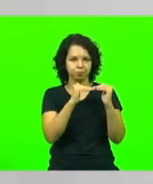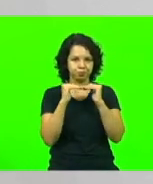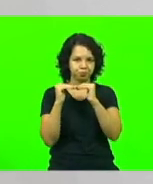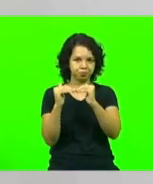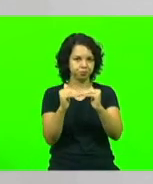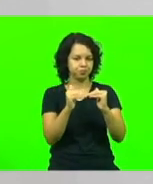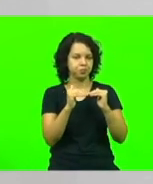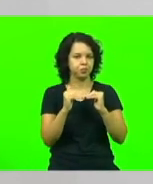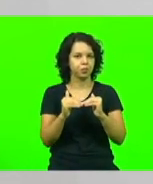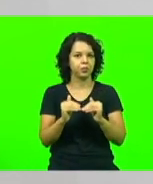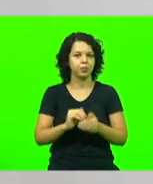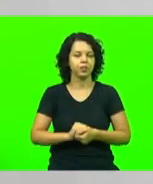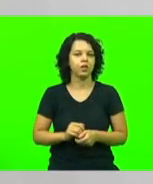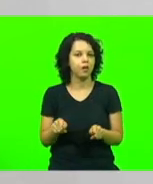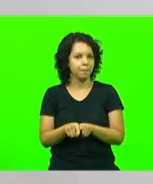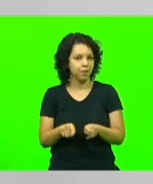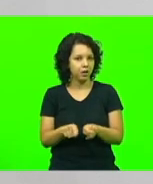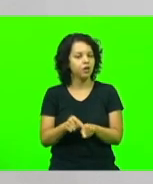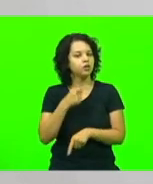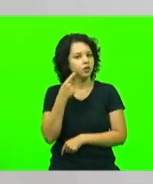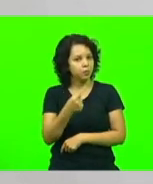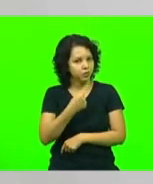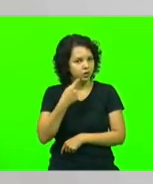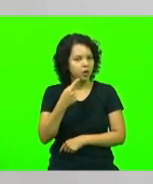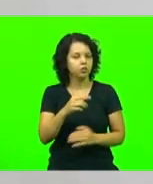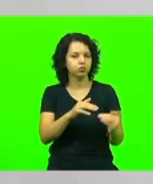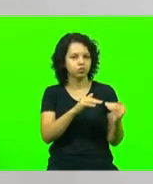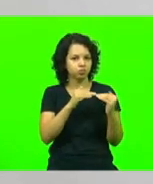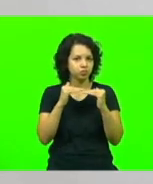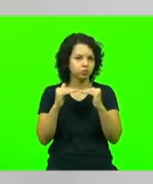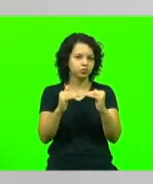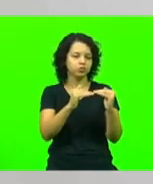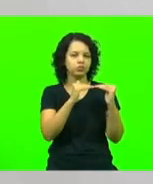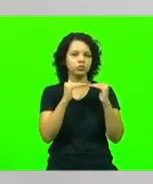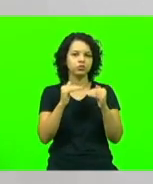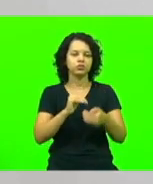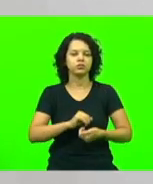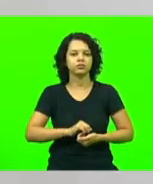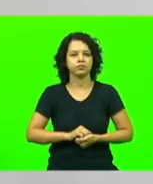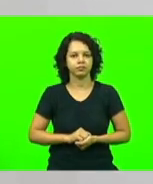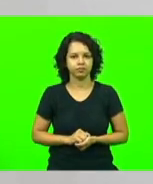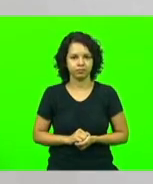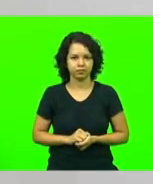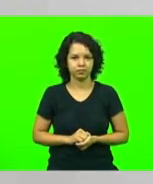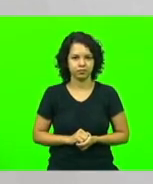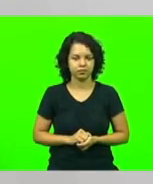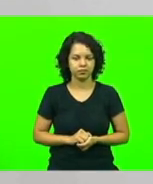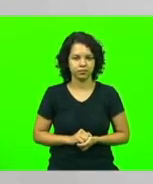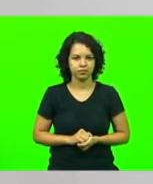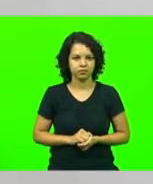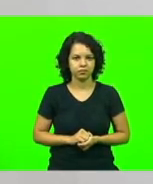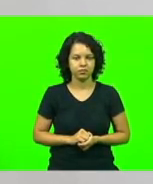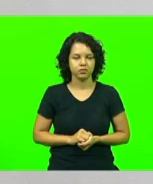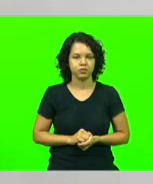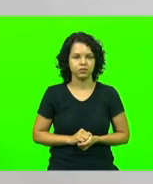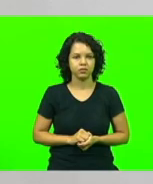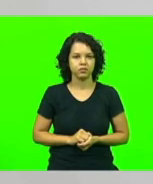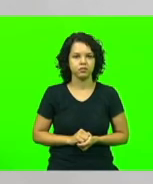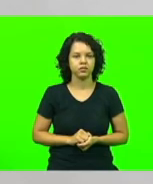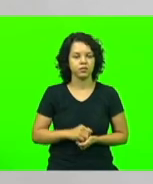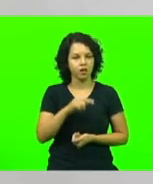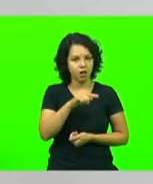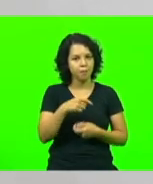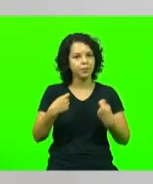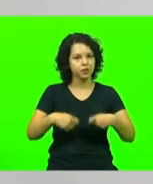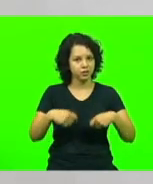igualitária, ainda mais os deputados serão tratados de forma igualitária. Pau que dá em Chico tem que dar em Francisco